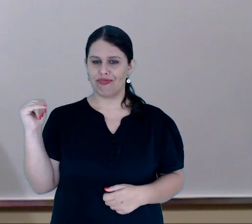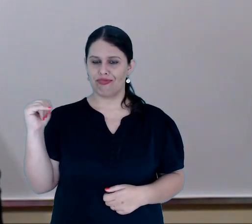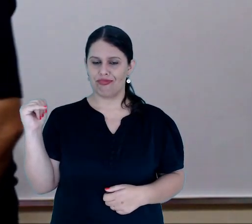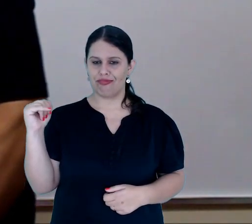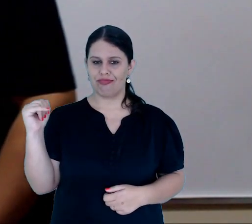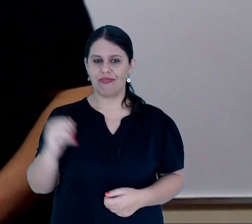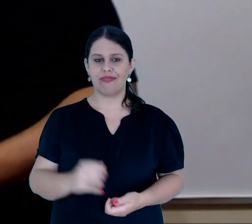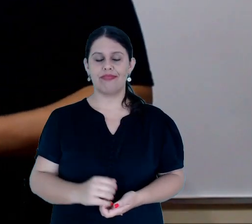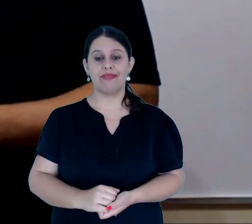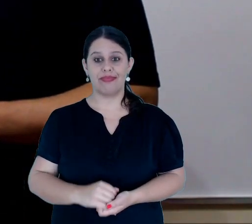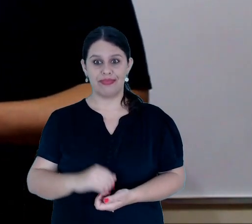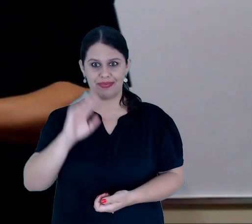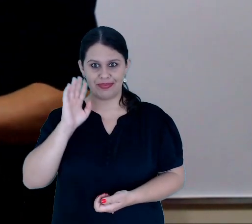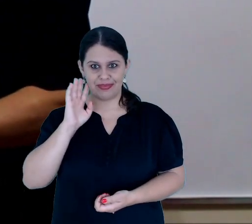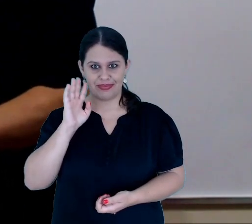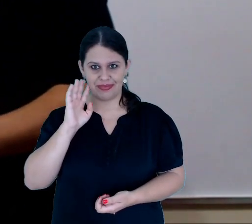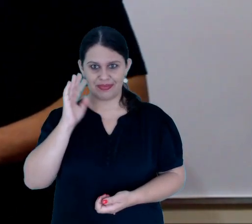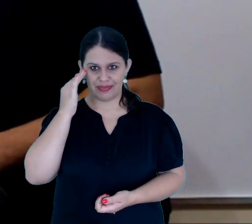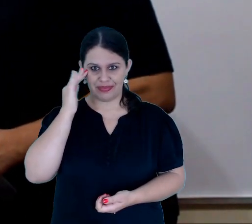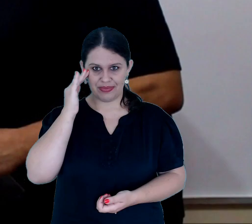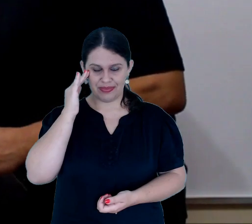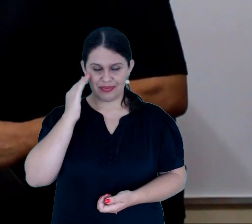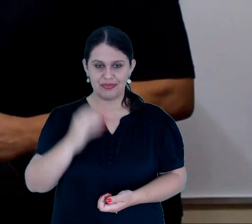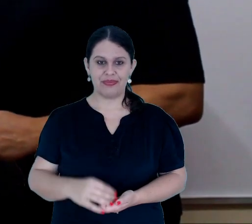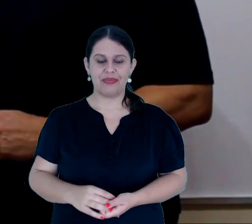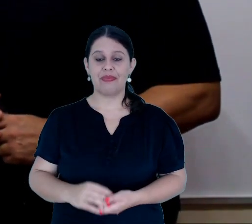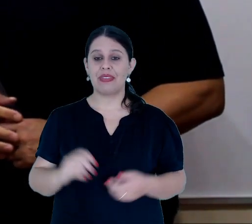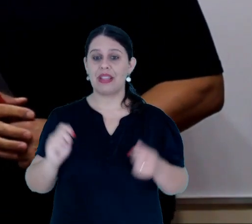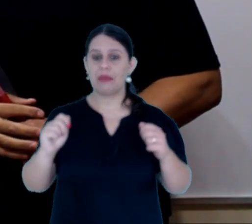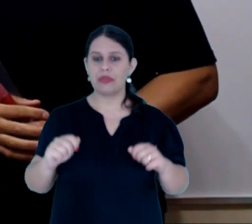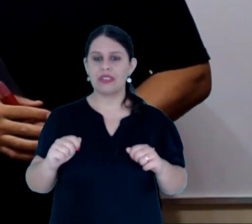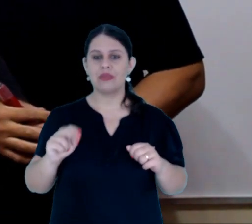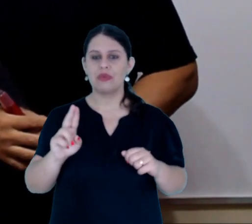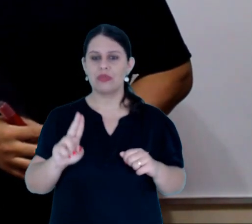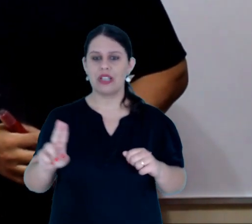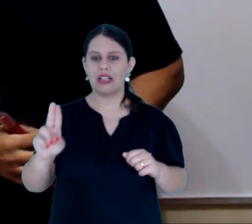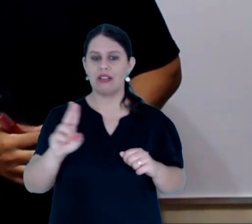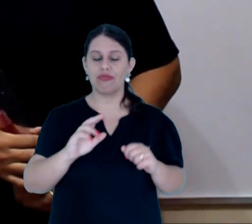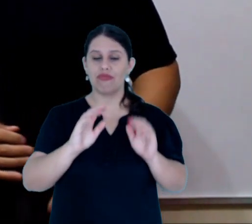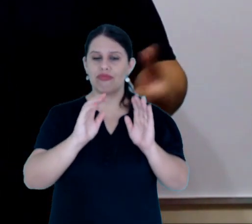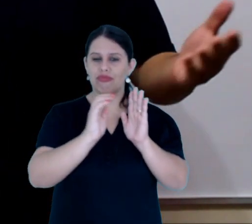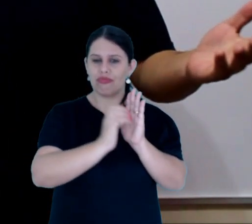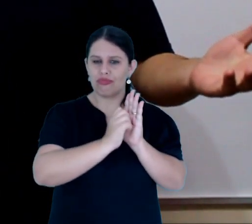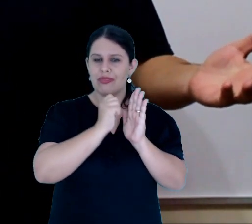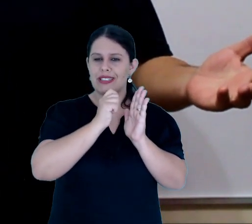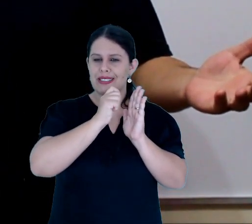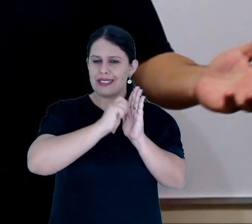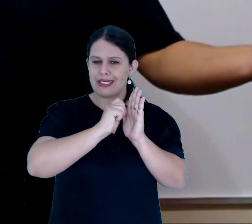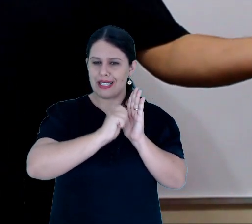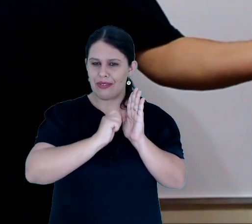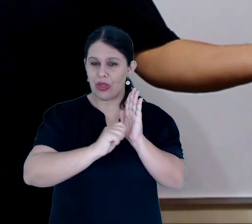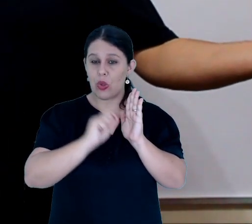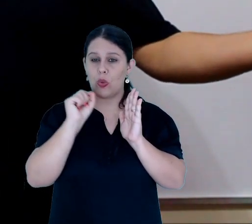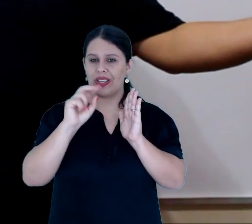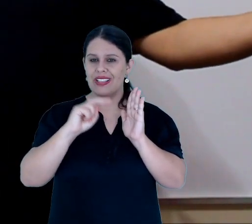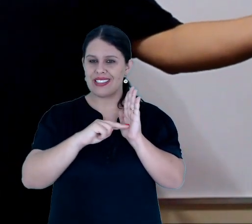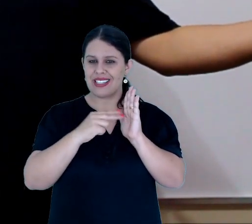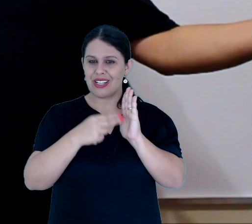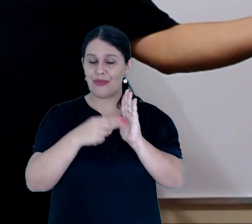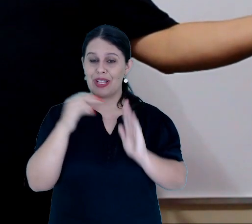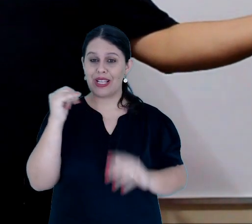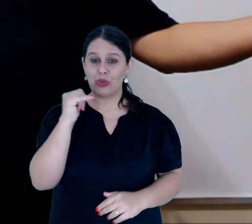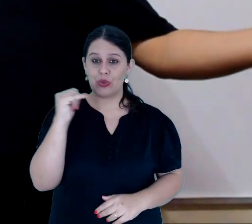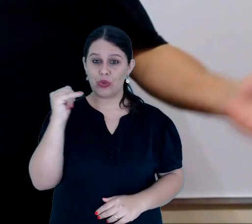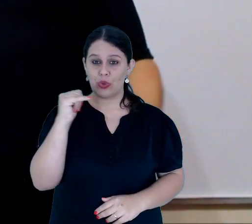Ou seja, nós fizemos aqui uma subtração Legal? Muito bem!